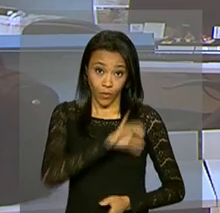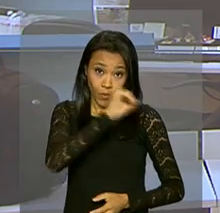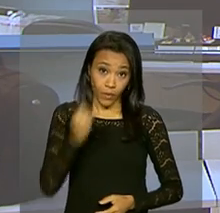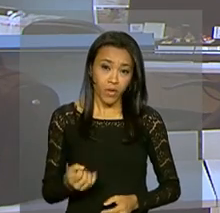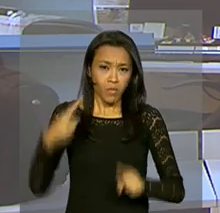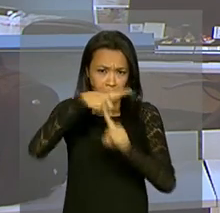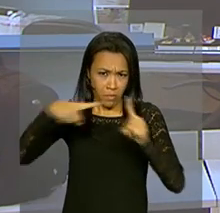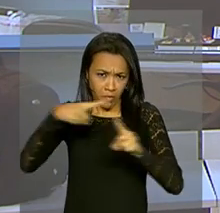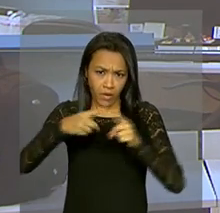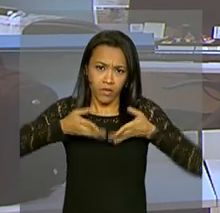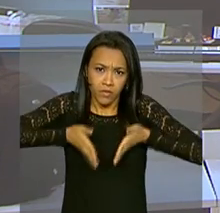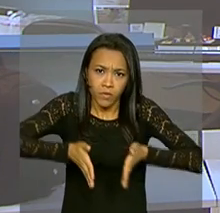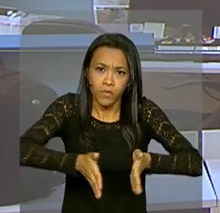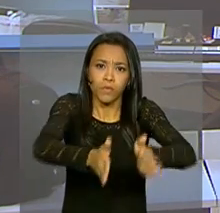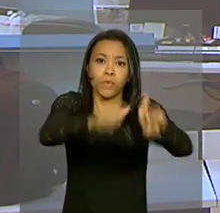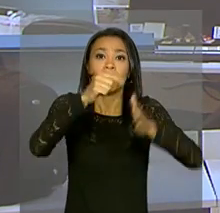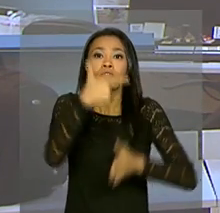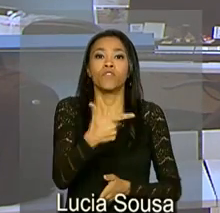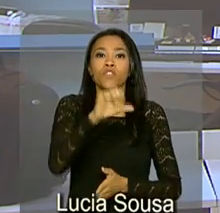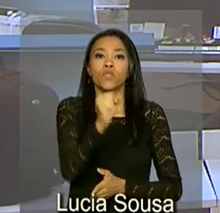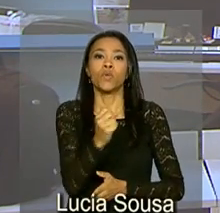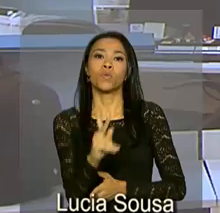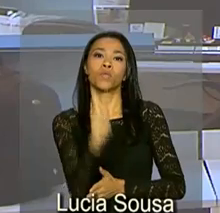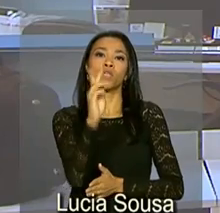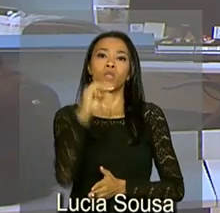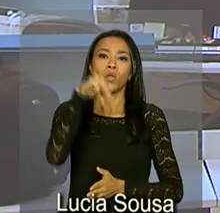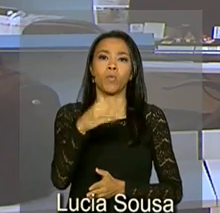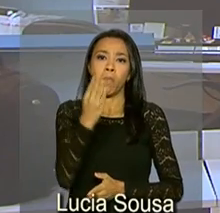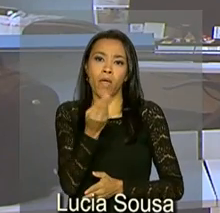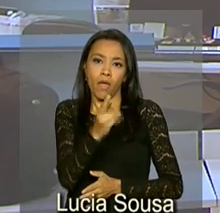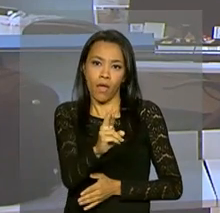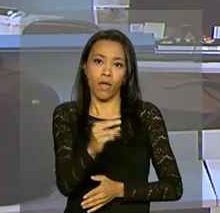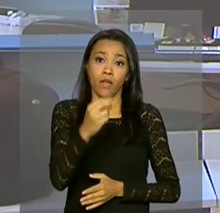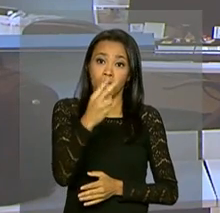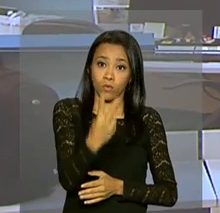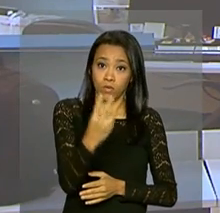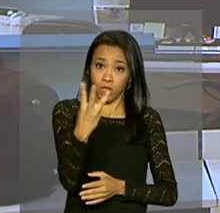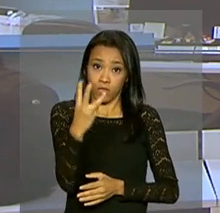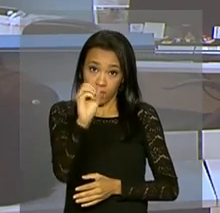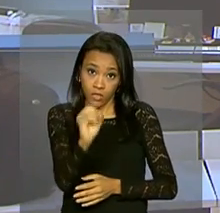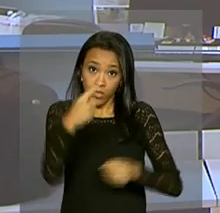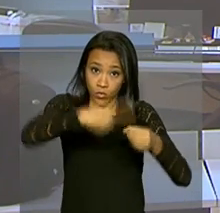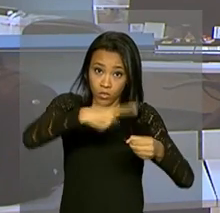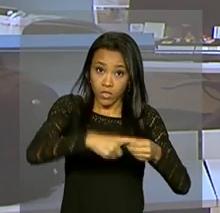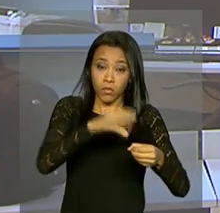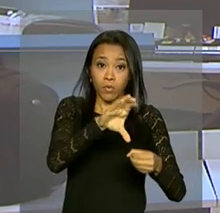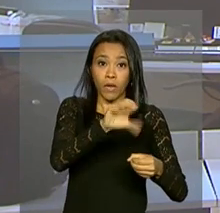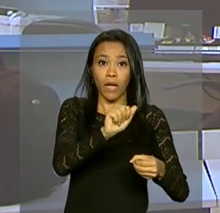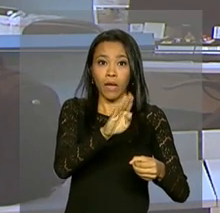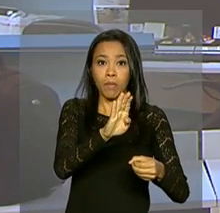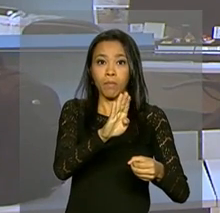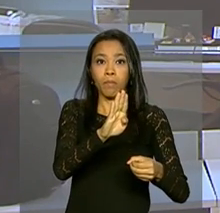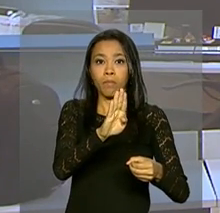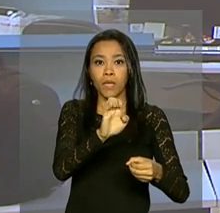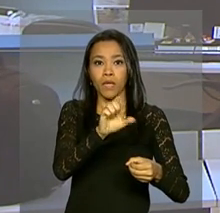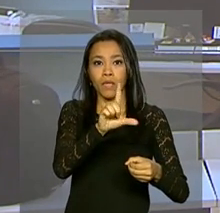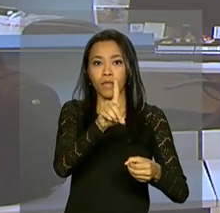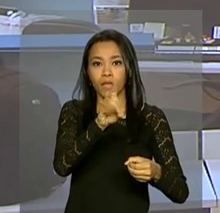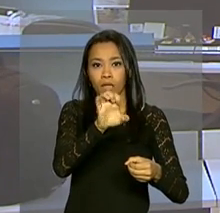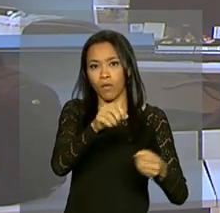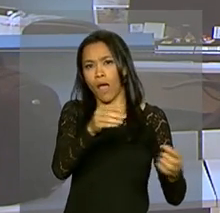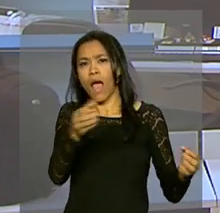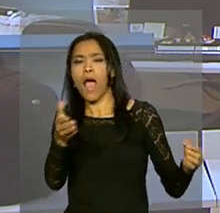Olá, um trecho de 28 quilômetros da BR-230, que liga o município de Cabedelo até a capital paraibana João